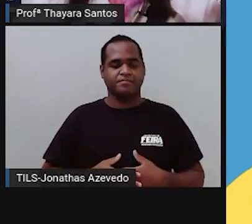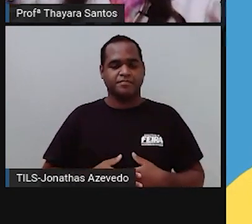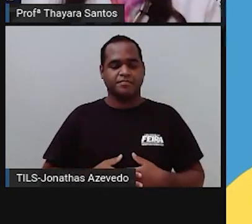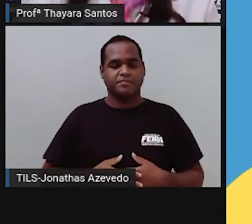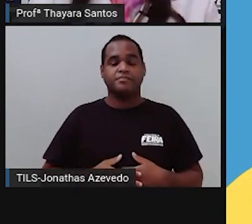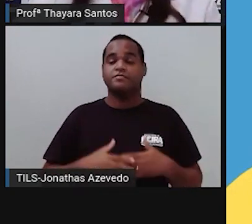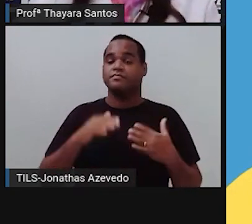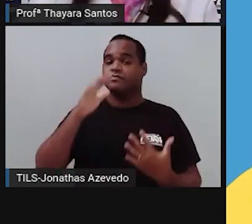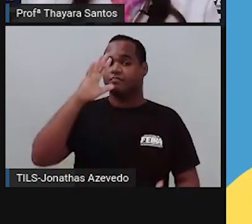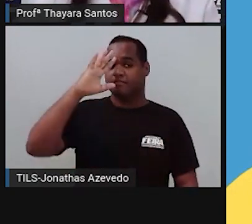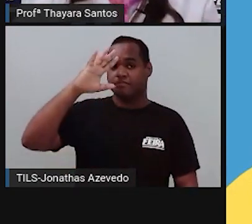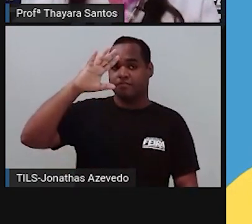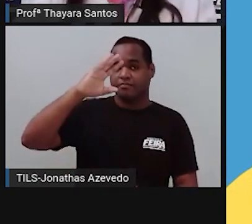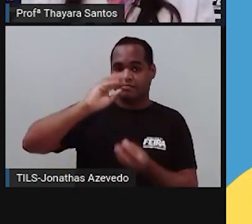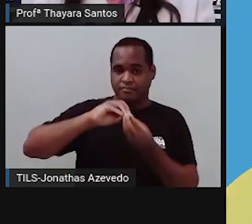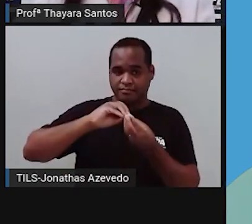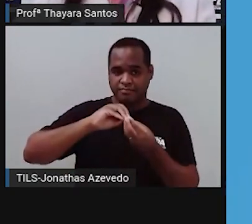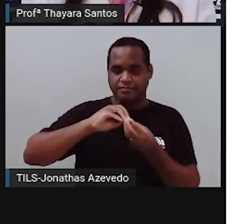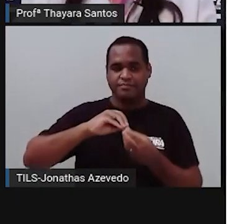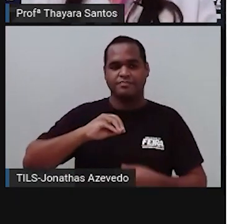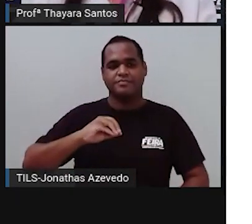Em resumo,